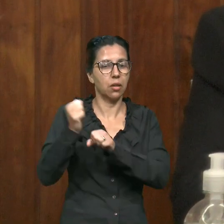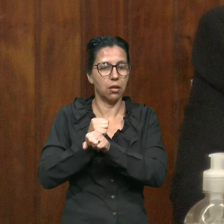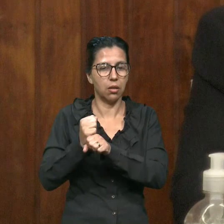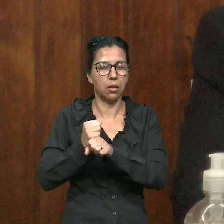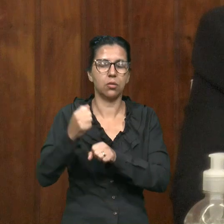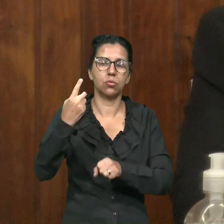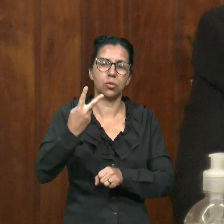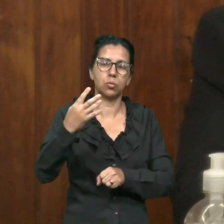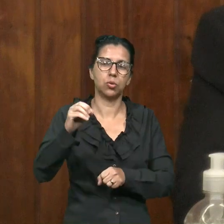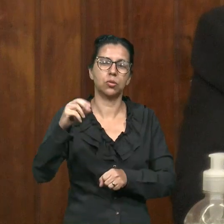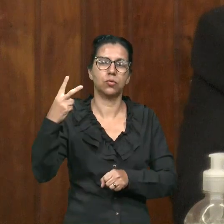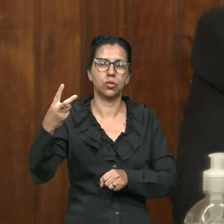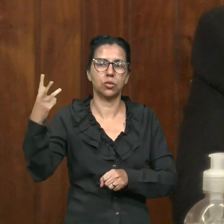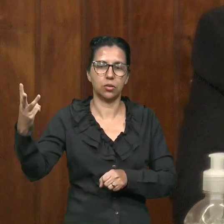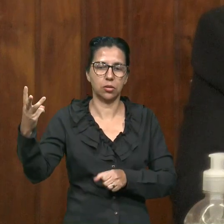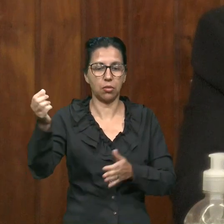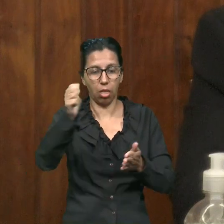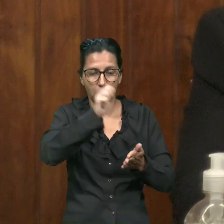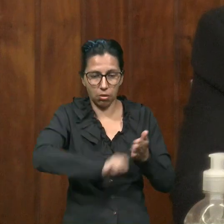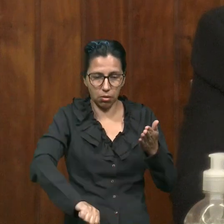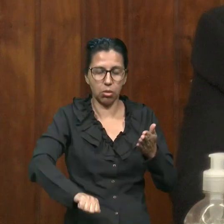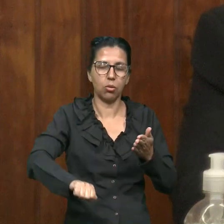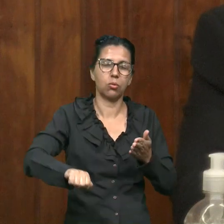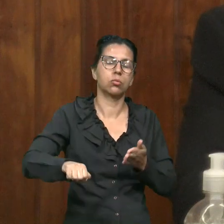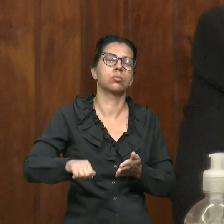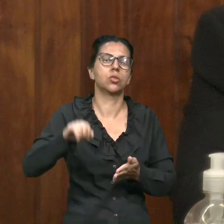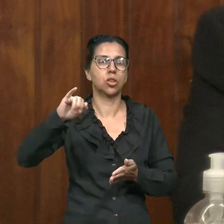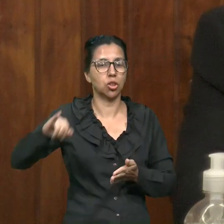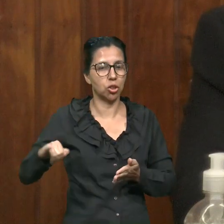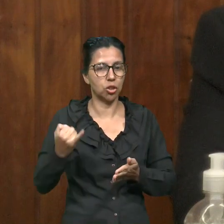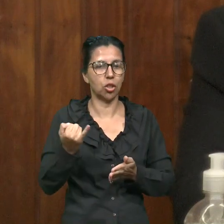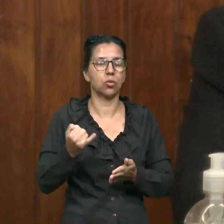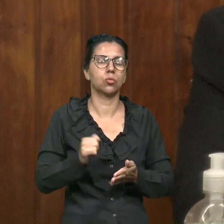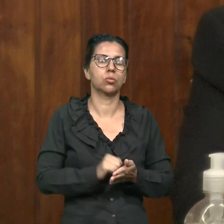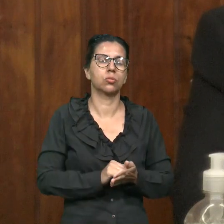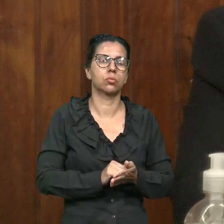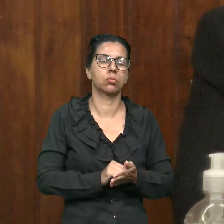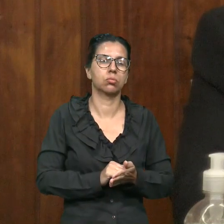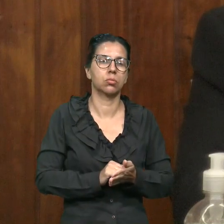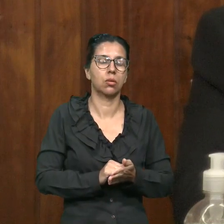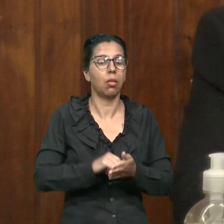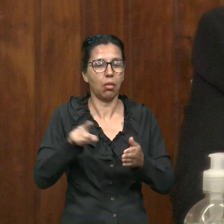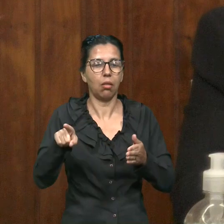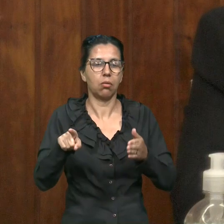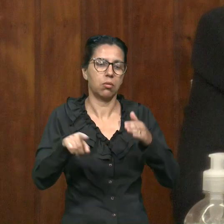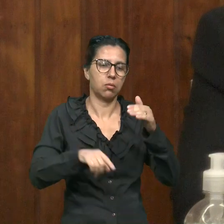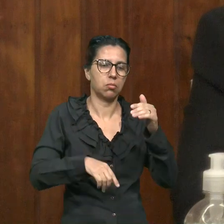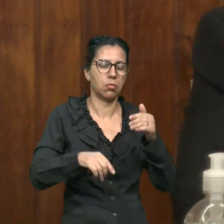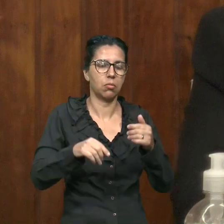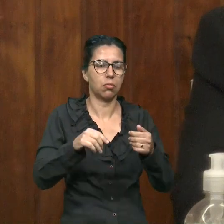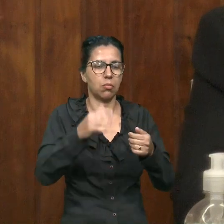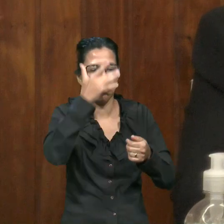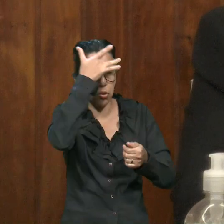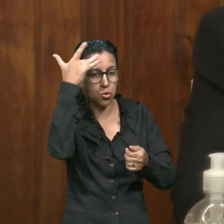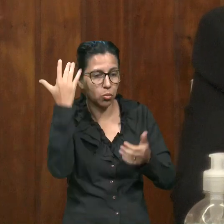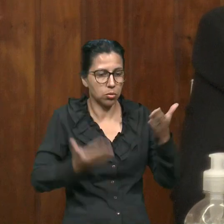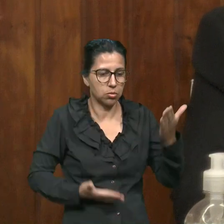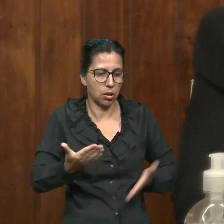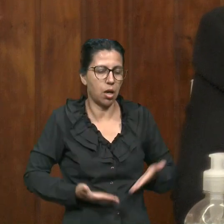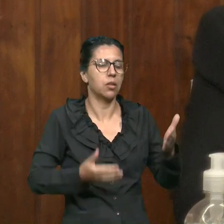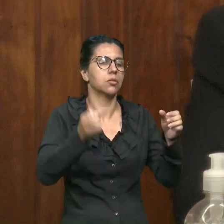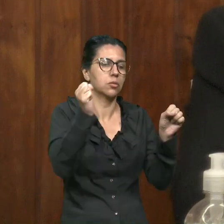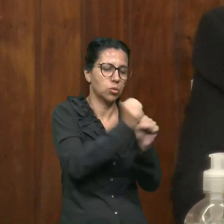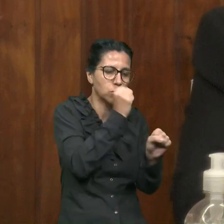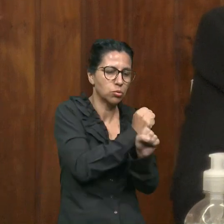1.256/2023, assinado em 16 de janeiro de 2023, pactuou-se, então, fornecimento de materiais e mão de obra para a construção de espaço de